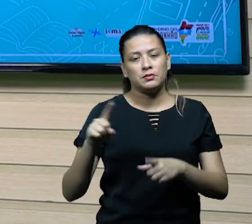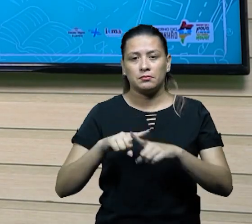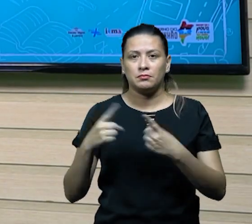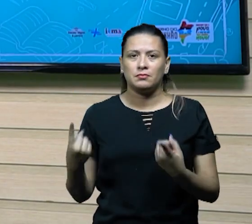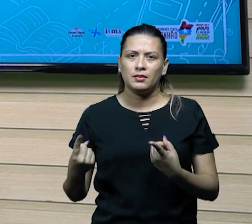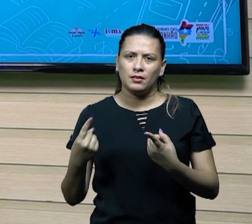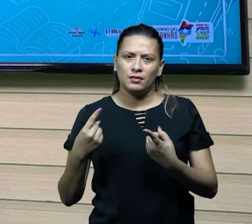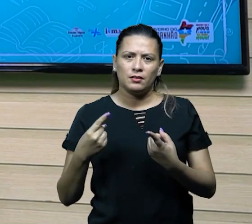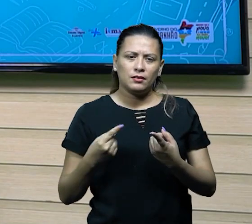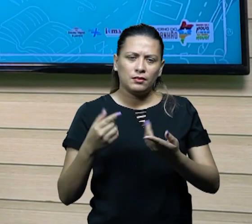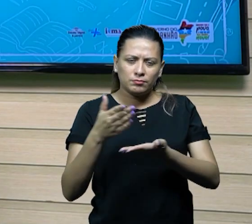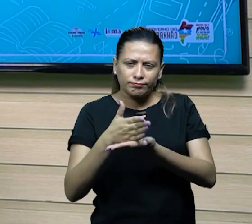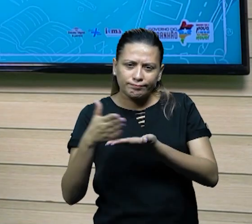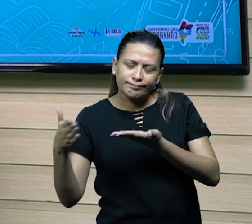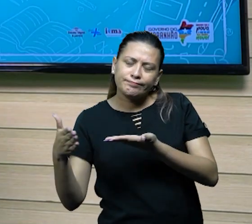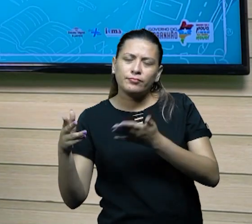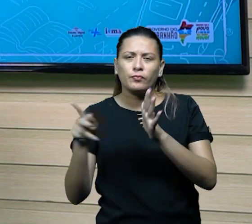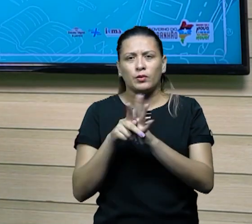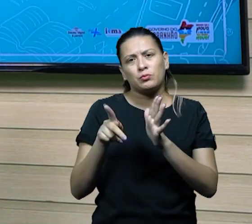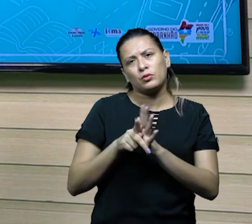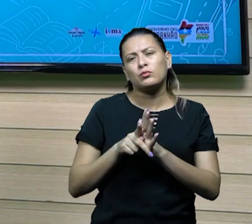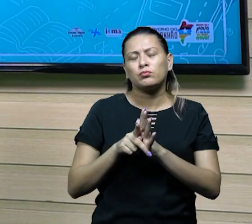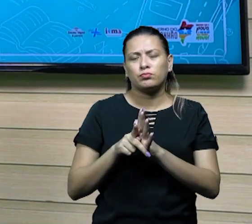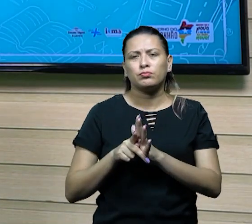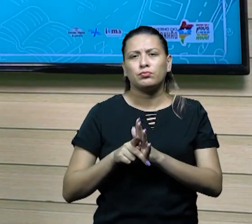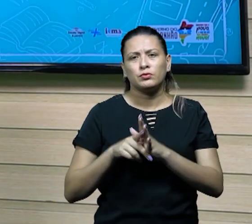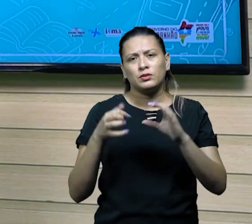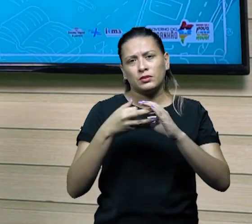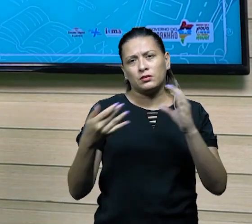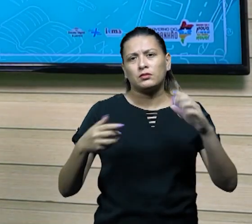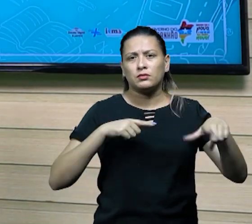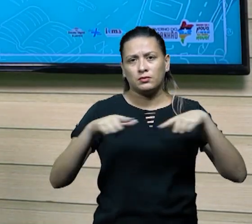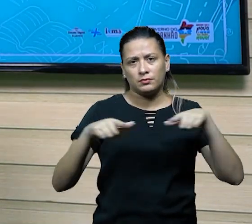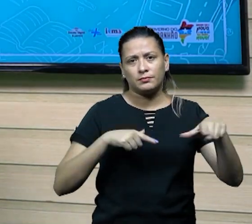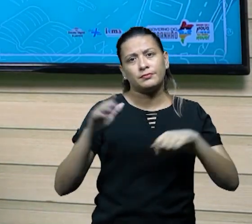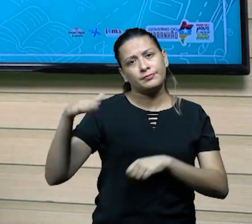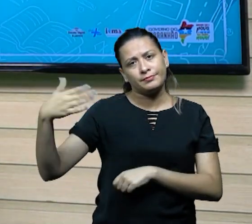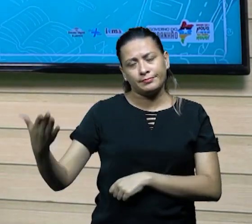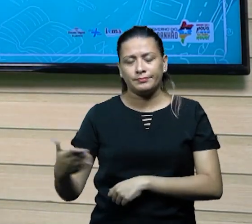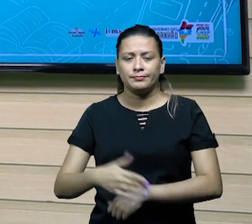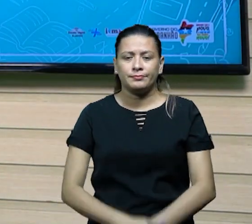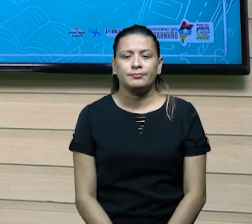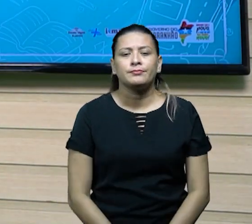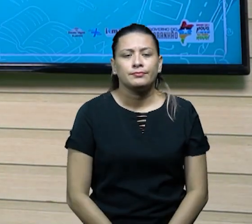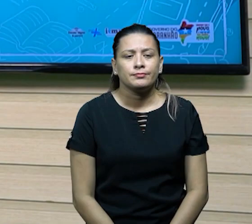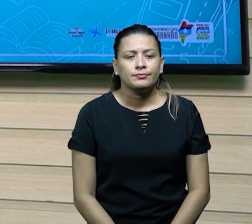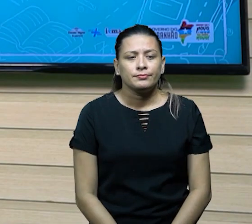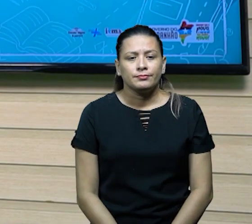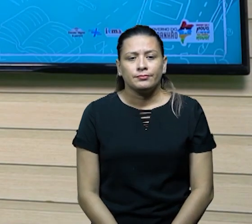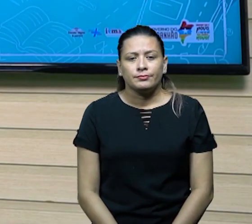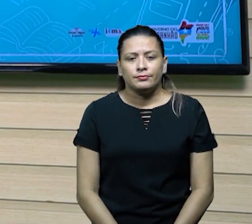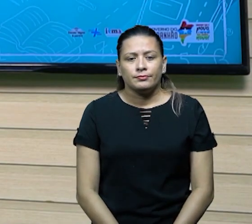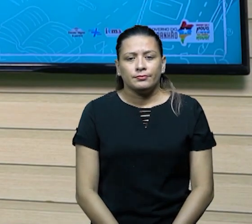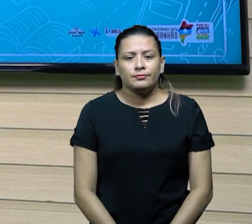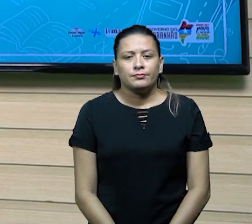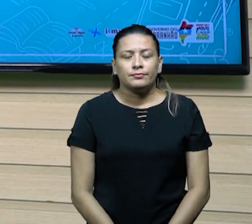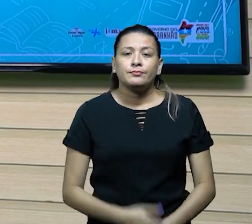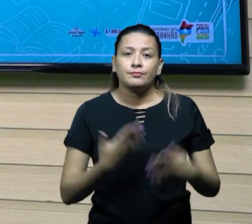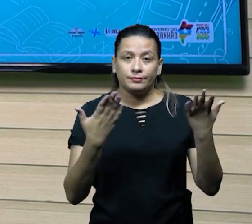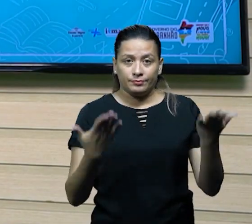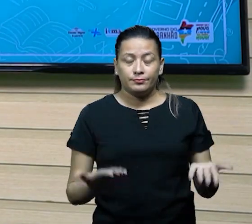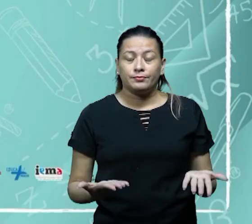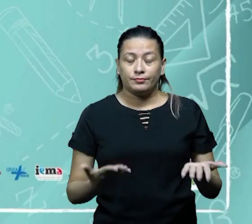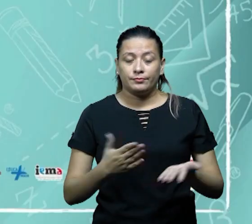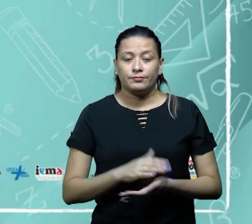parte do RH? Faz, mas é aquela fatia burocrática, aquela fatia ali que cuida das questões previdenciárias, trabalhistas, e o RH ele vai muito